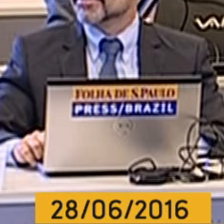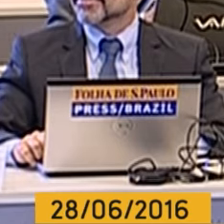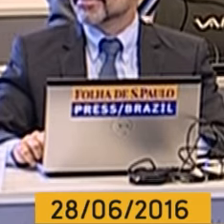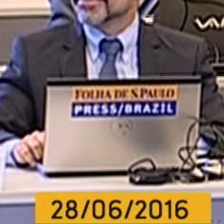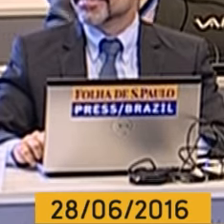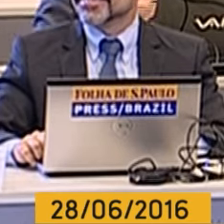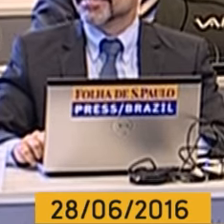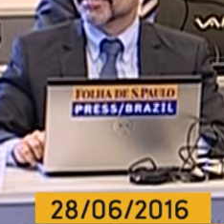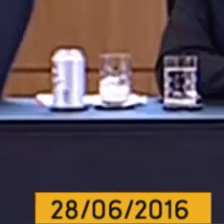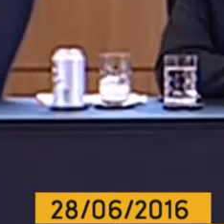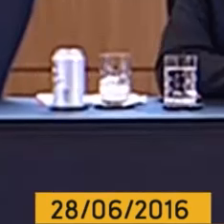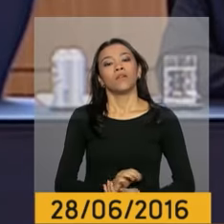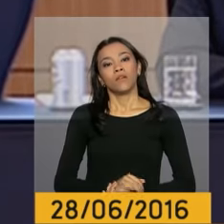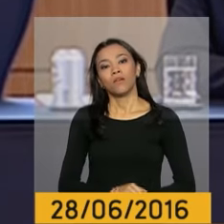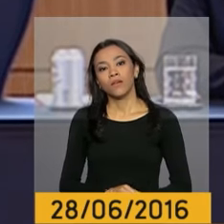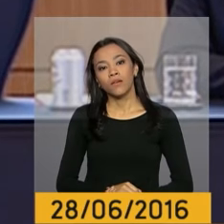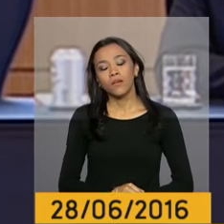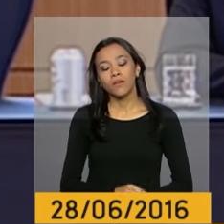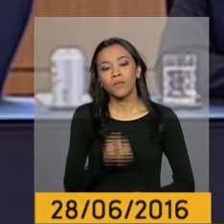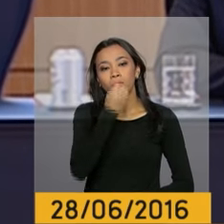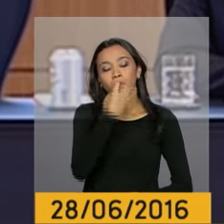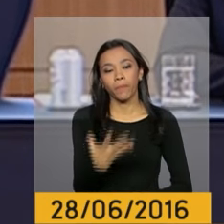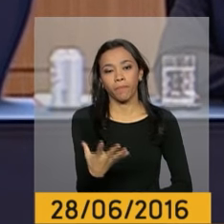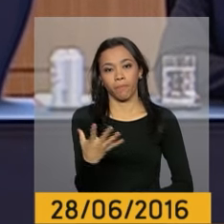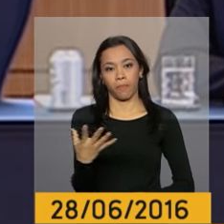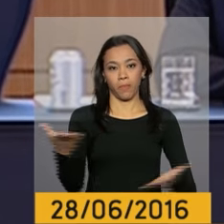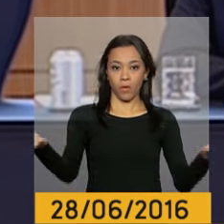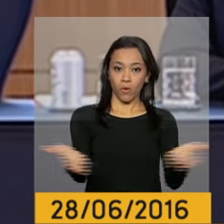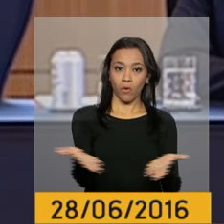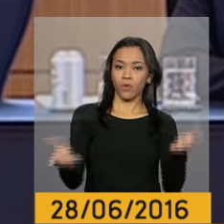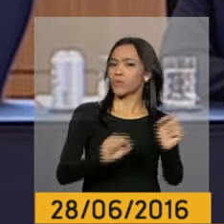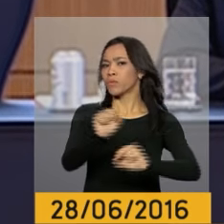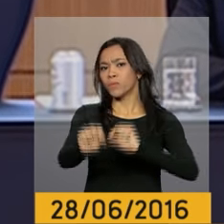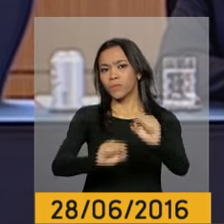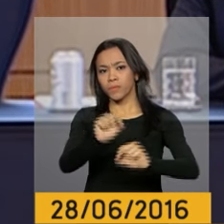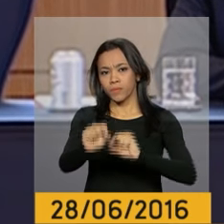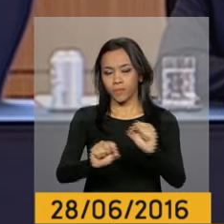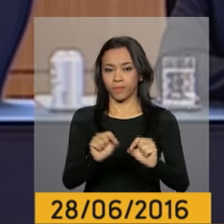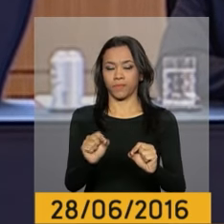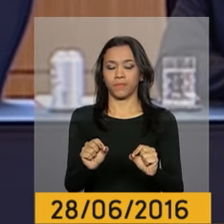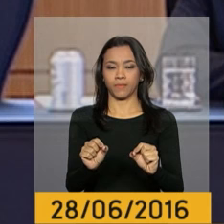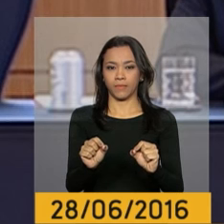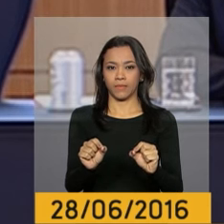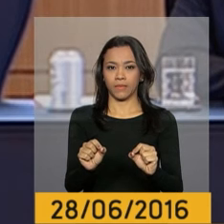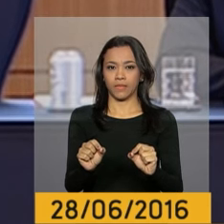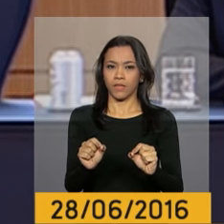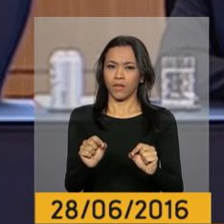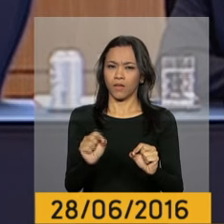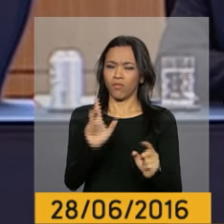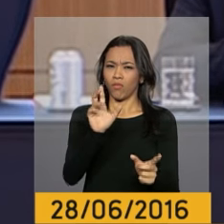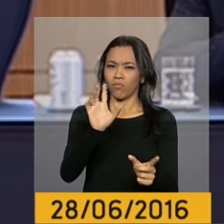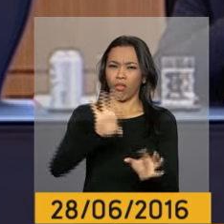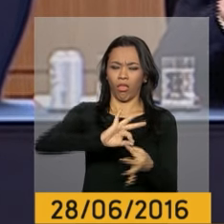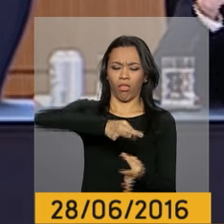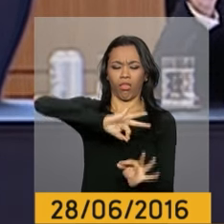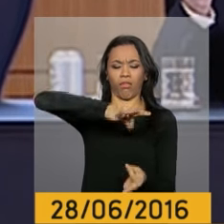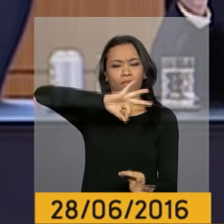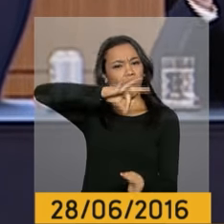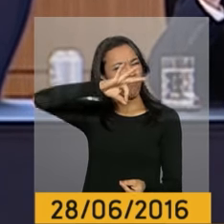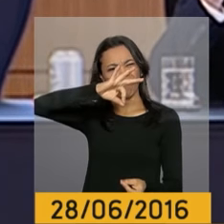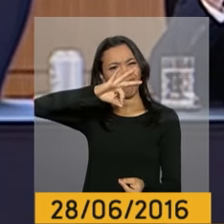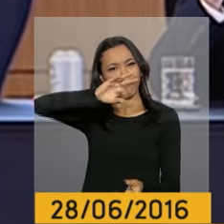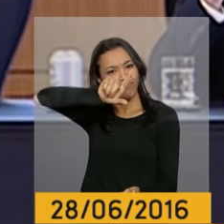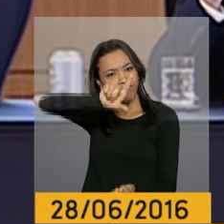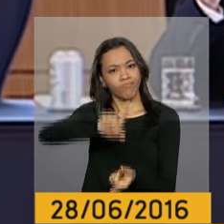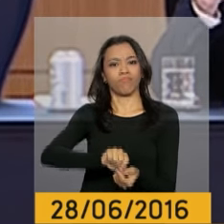Merece mesmo. Bom, a agenda hoje é a seguinte: vou falar brevemente para poder